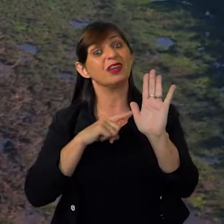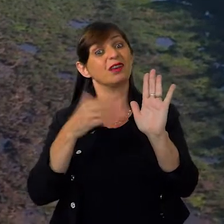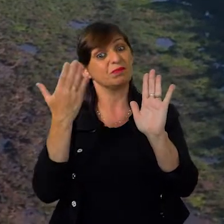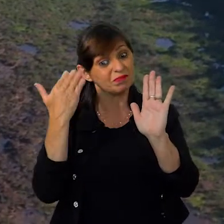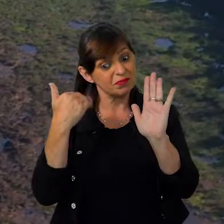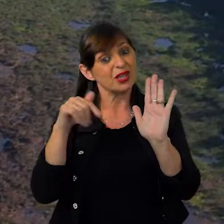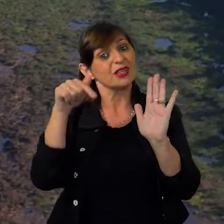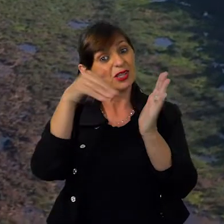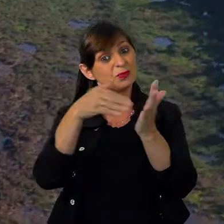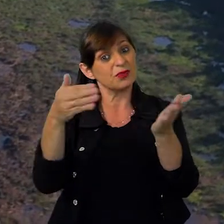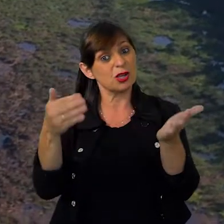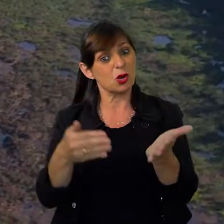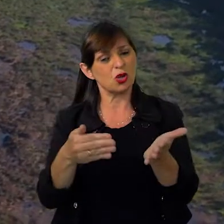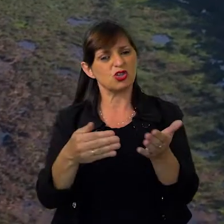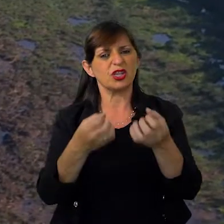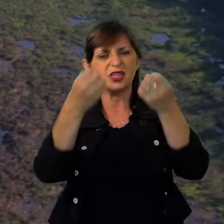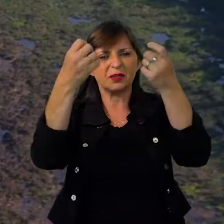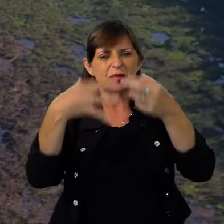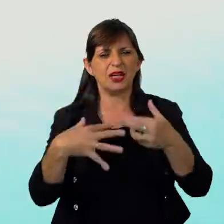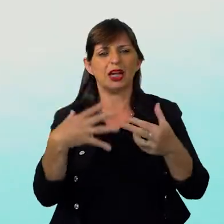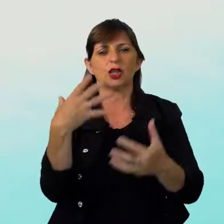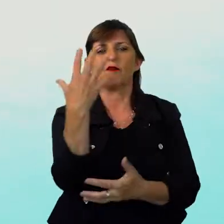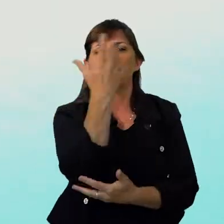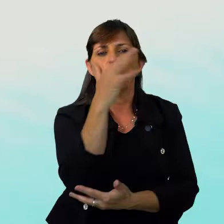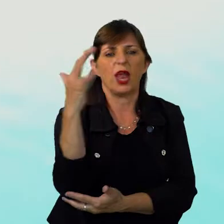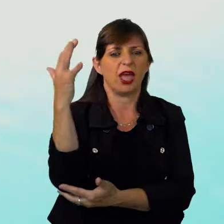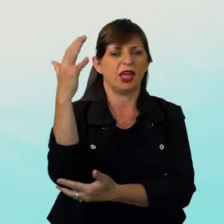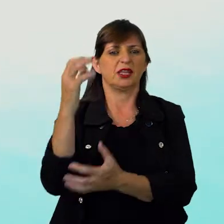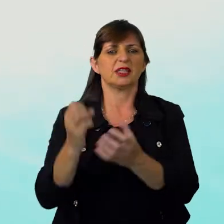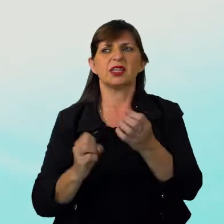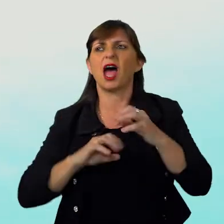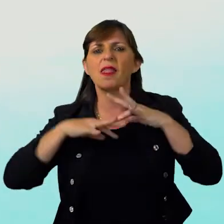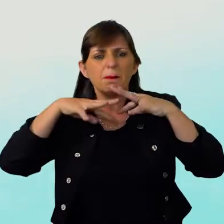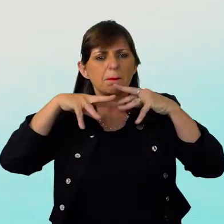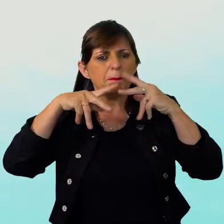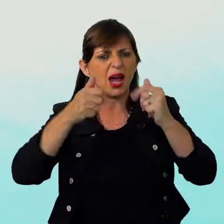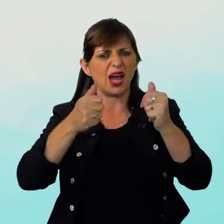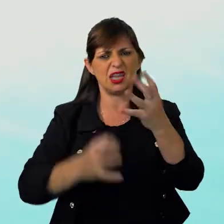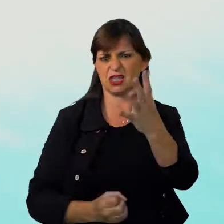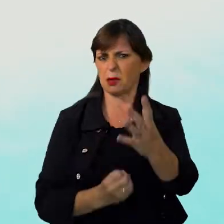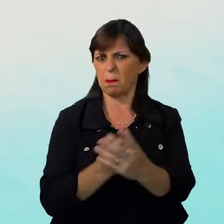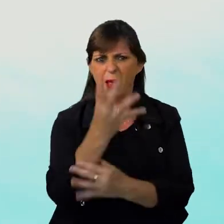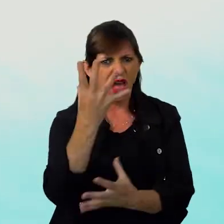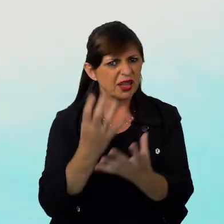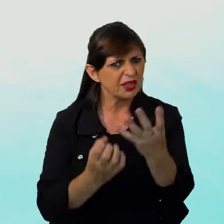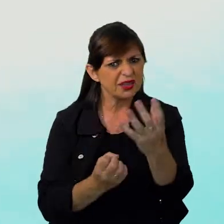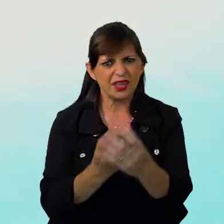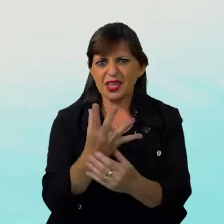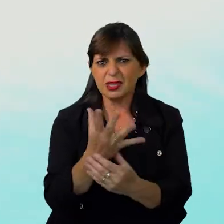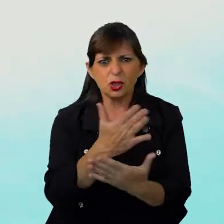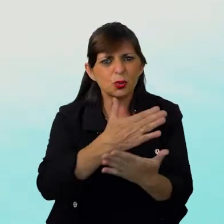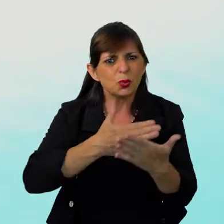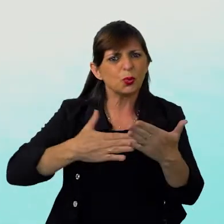tô falando de floresta e de fauna e Esse museu na época quando